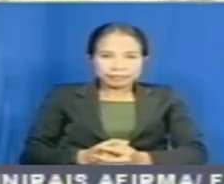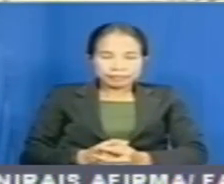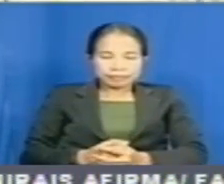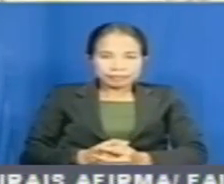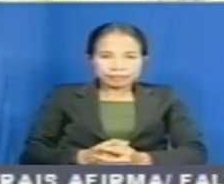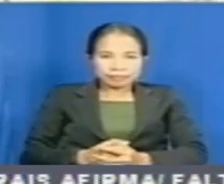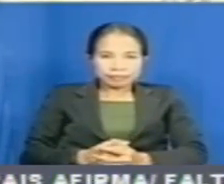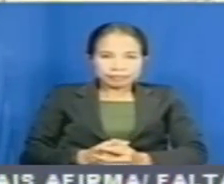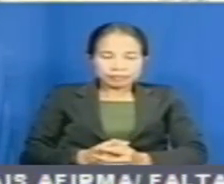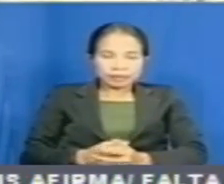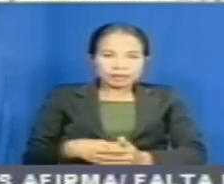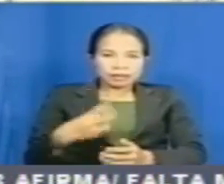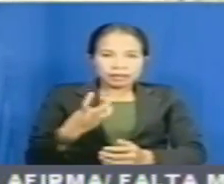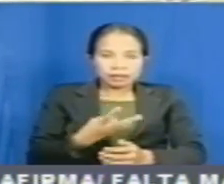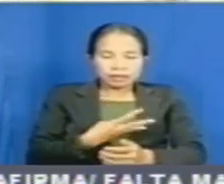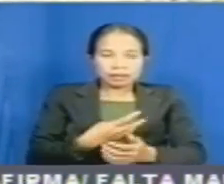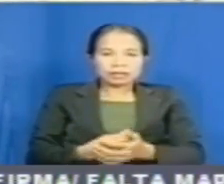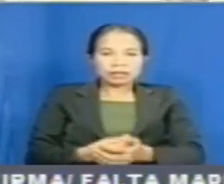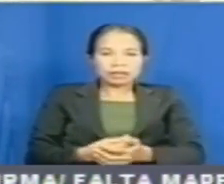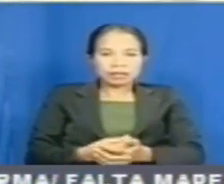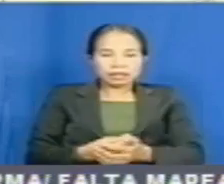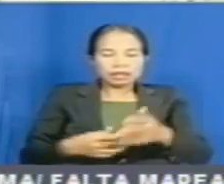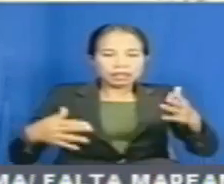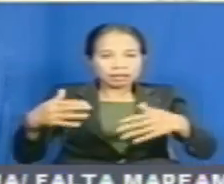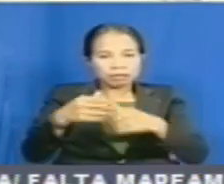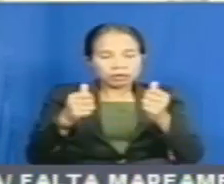nomberi nian ita hari orang utu hak solo